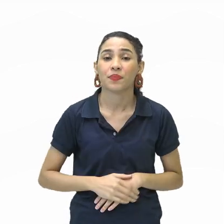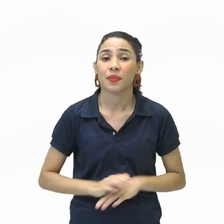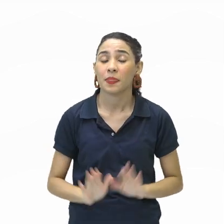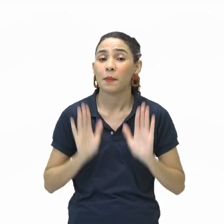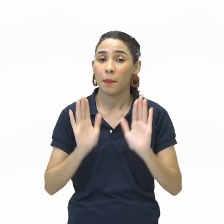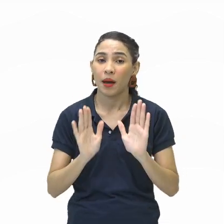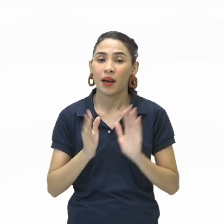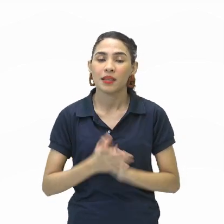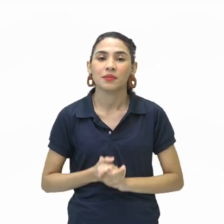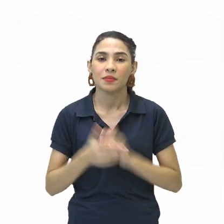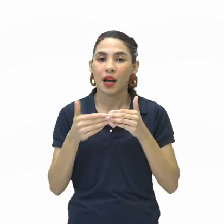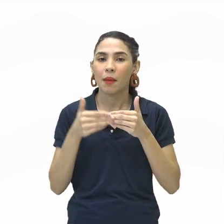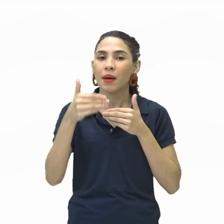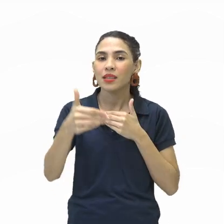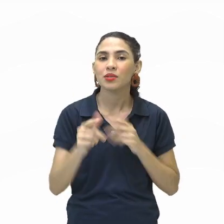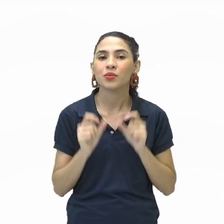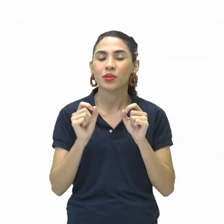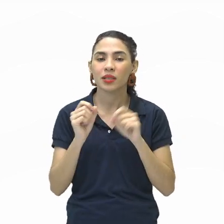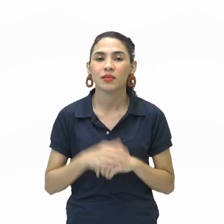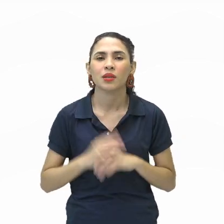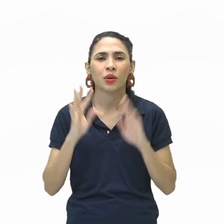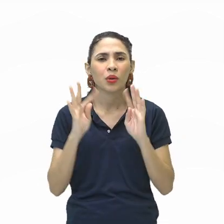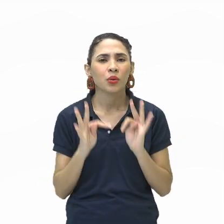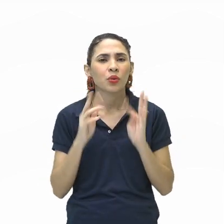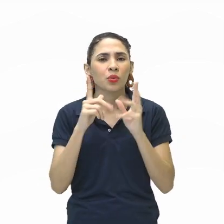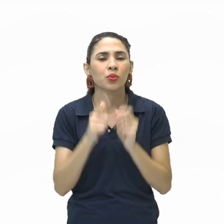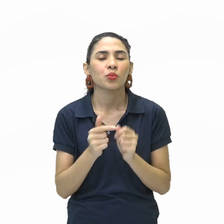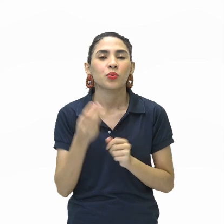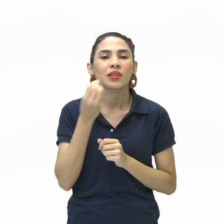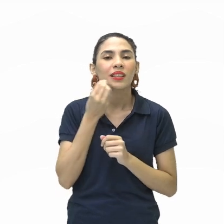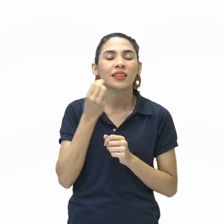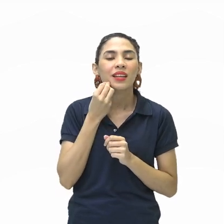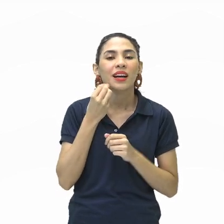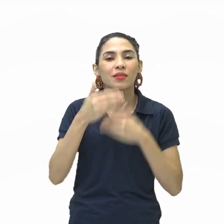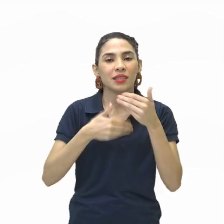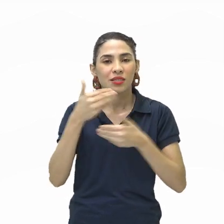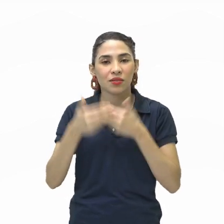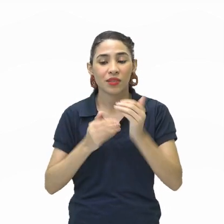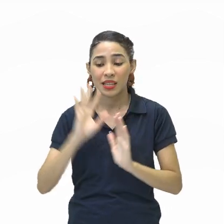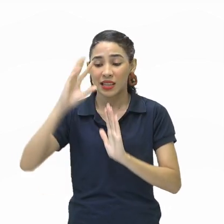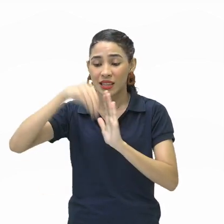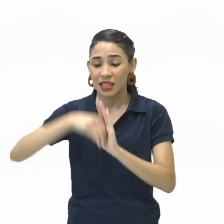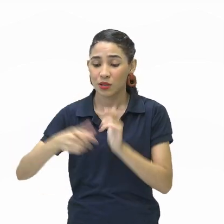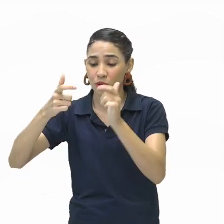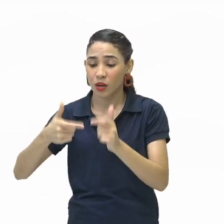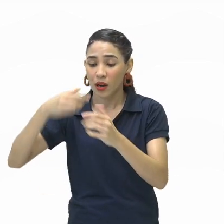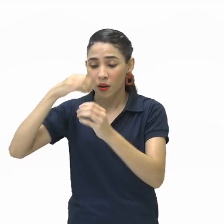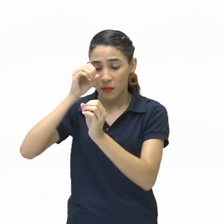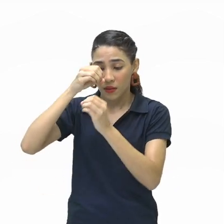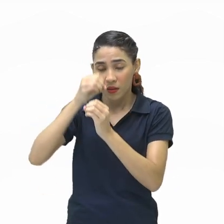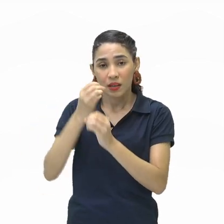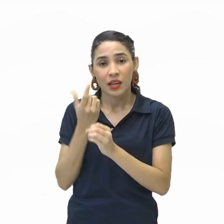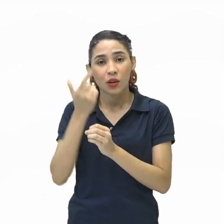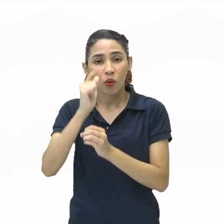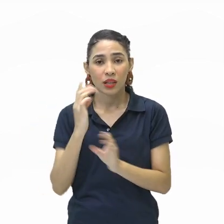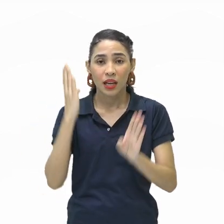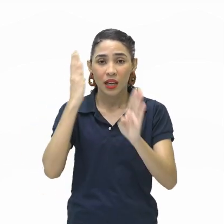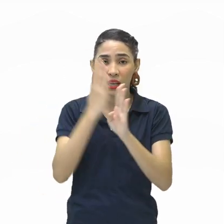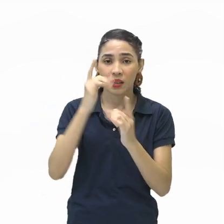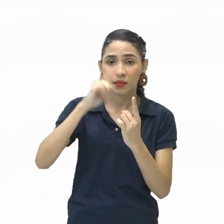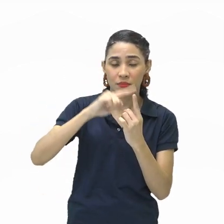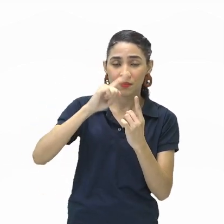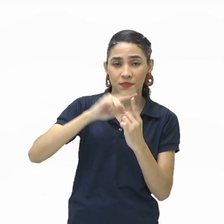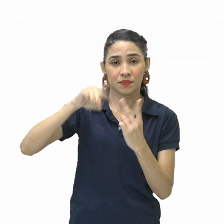Mas que, a partir de tudo que eles tentaram desenvolver em laboratório para encontrar tanto o elixir da